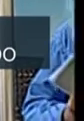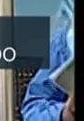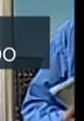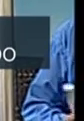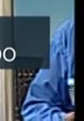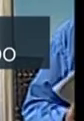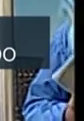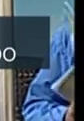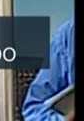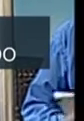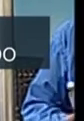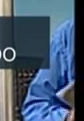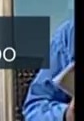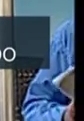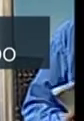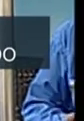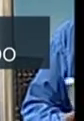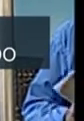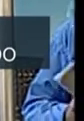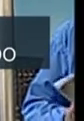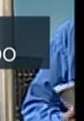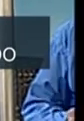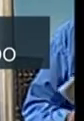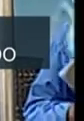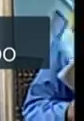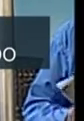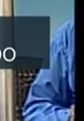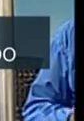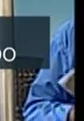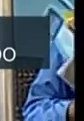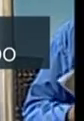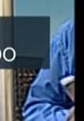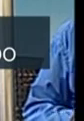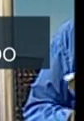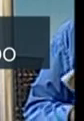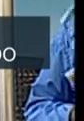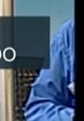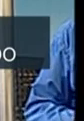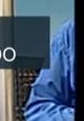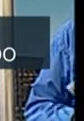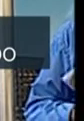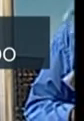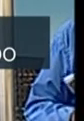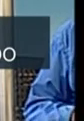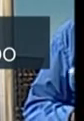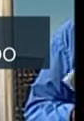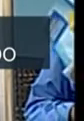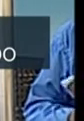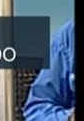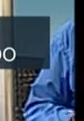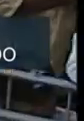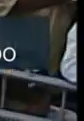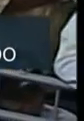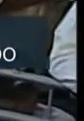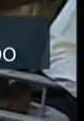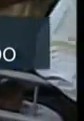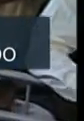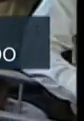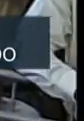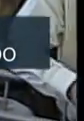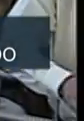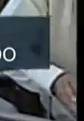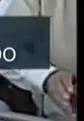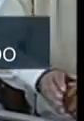grande líder do MST, meu querido amigo e companheiro Luiz Mitidieri, que também atua nessa região sul, o deputado